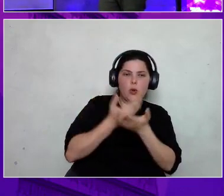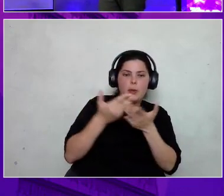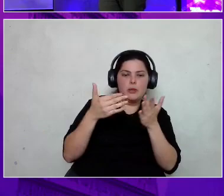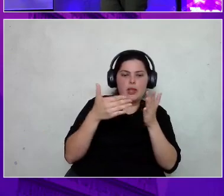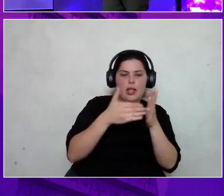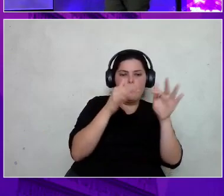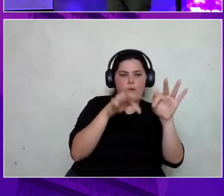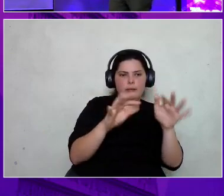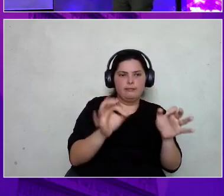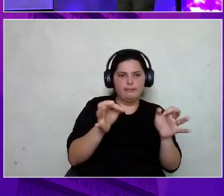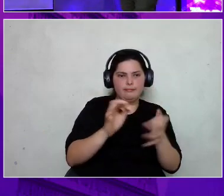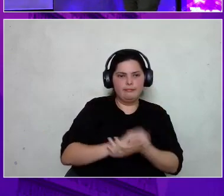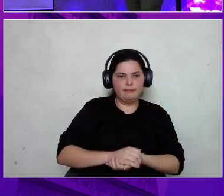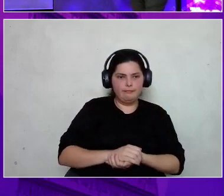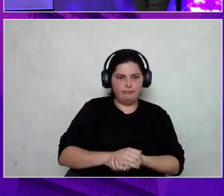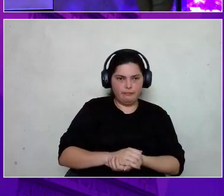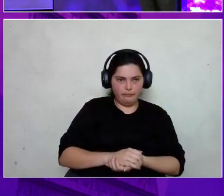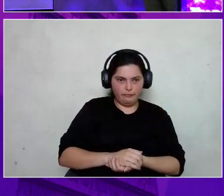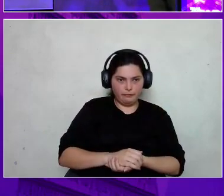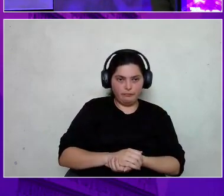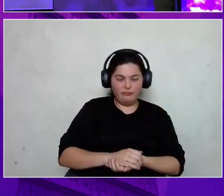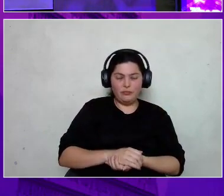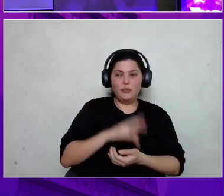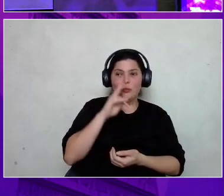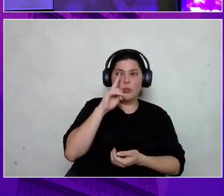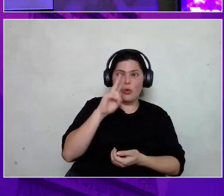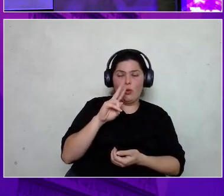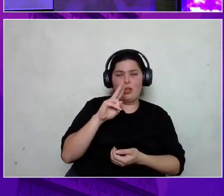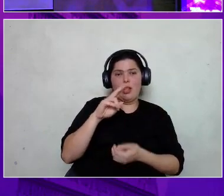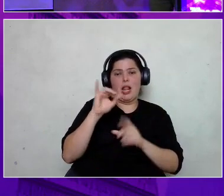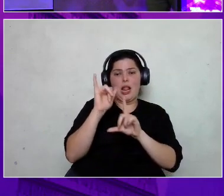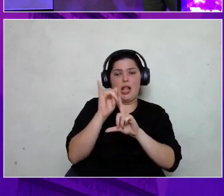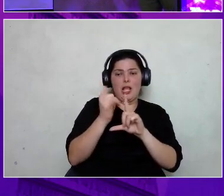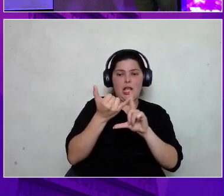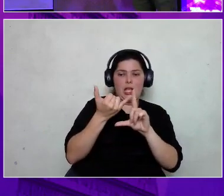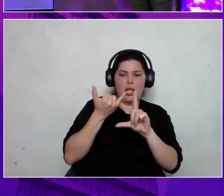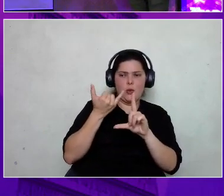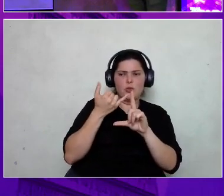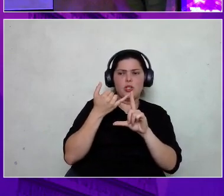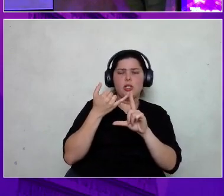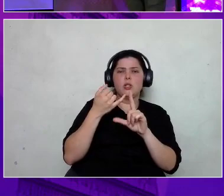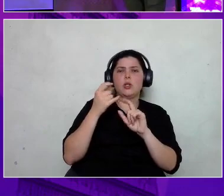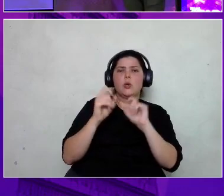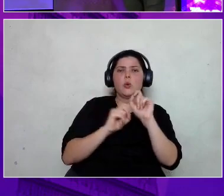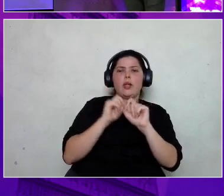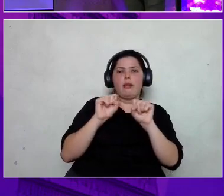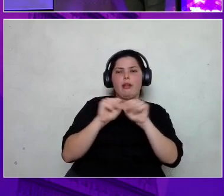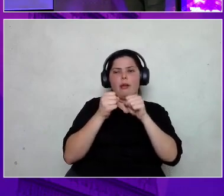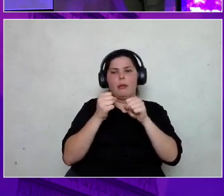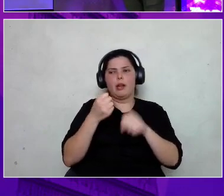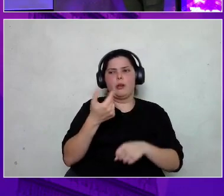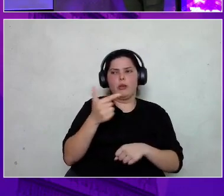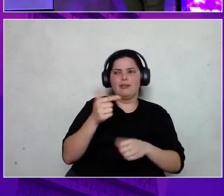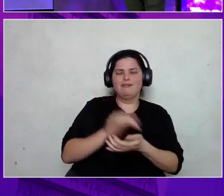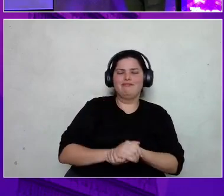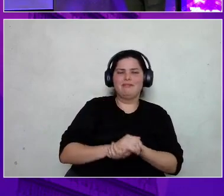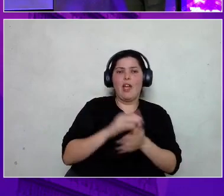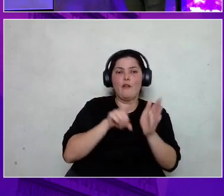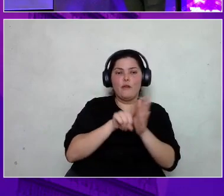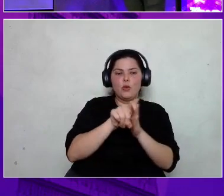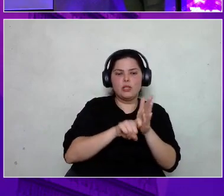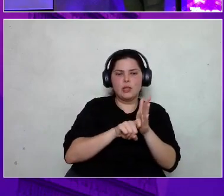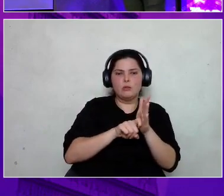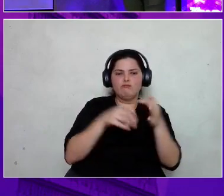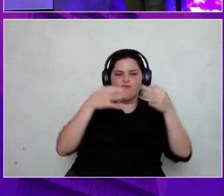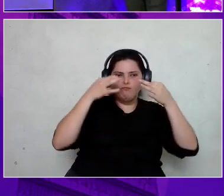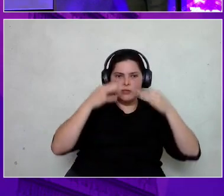Então, quando a gente olha para essa questão de layout, não é meramente o layout se quebra ou não, mas se a funcionalidade está íntegra para